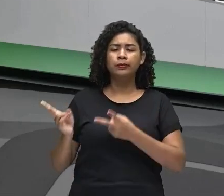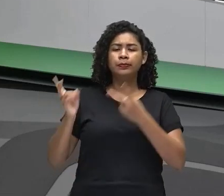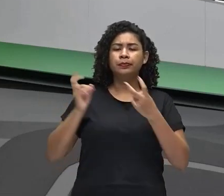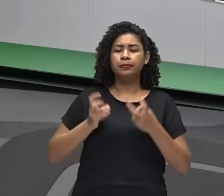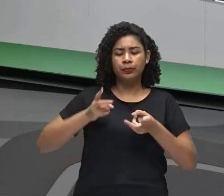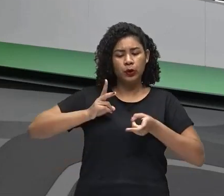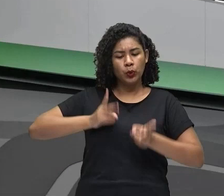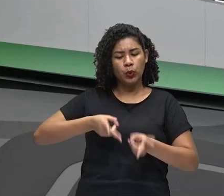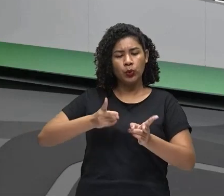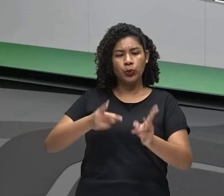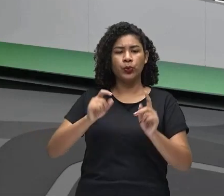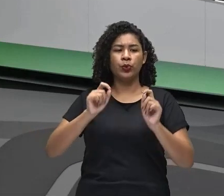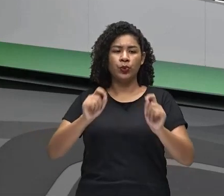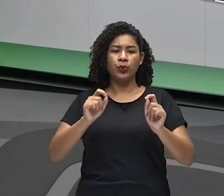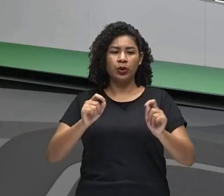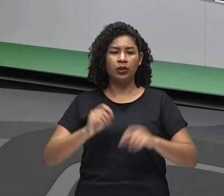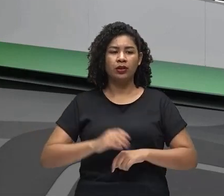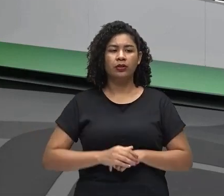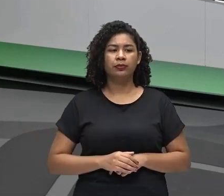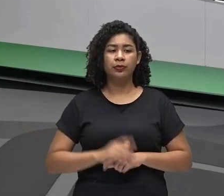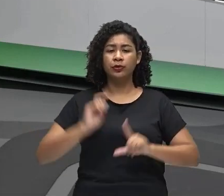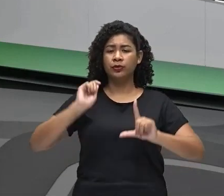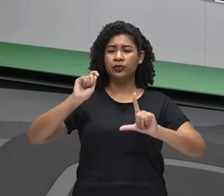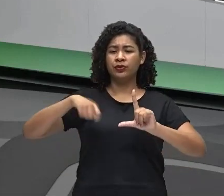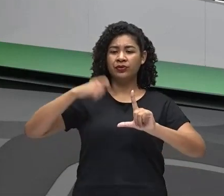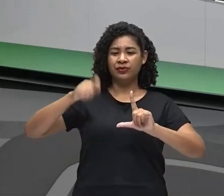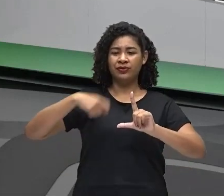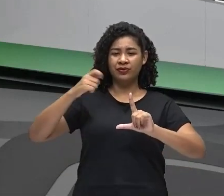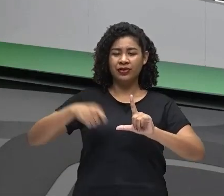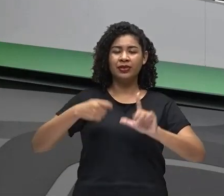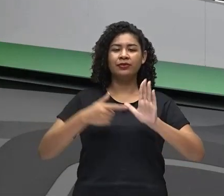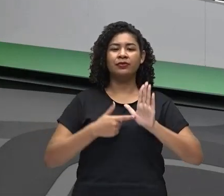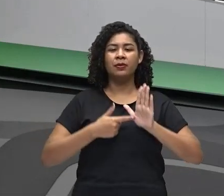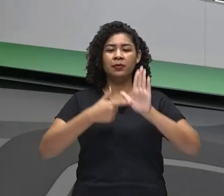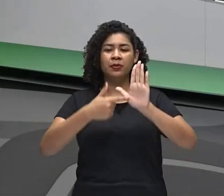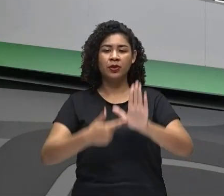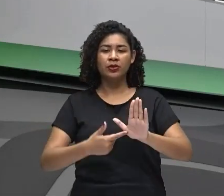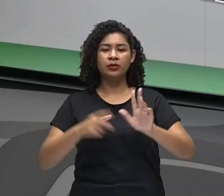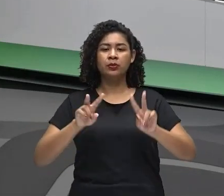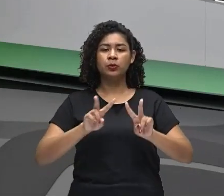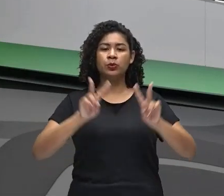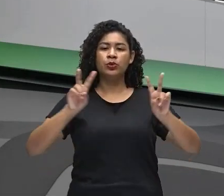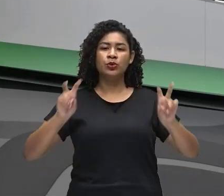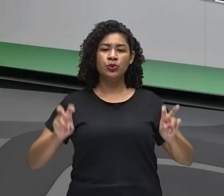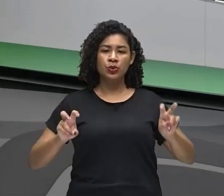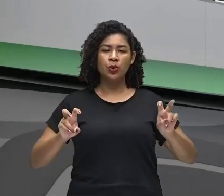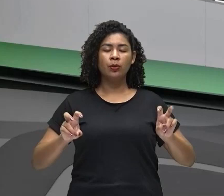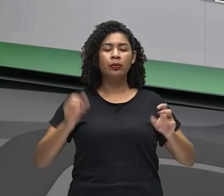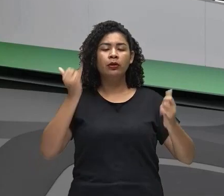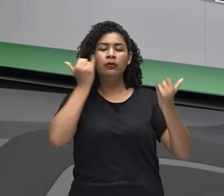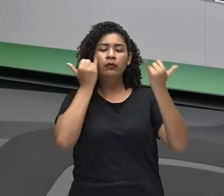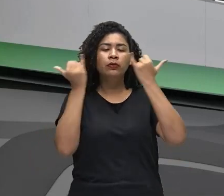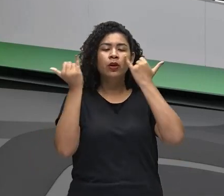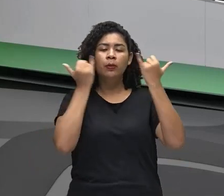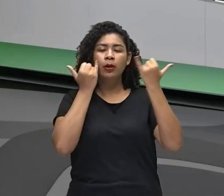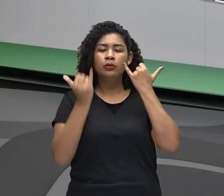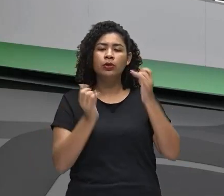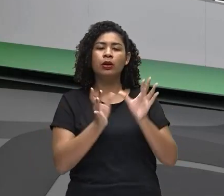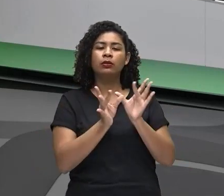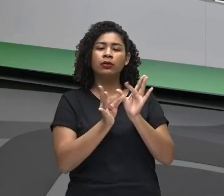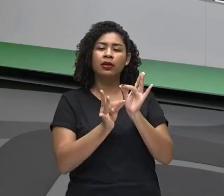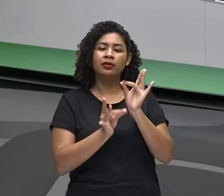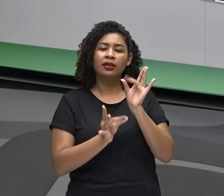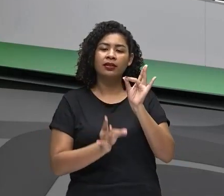aula. A gente tem aí agora um vídeo, né, trazendo um pouco mais desses dessas informações, aqui a gente tem